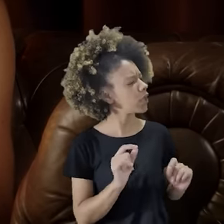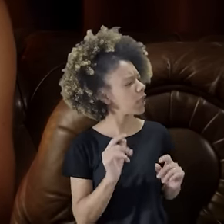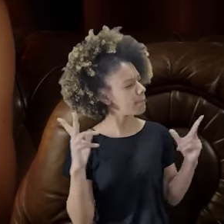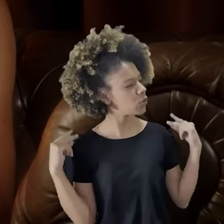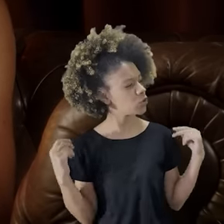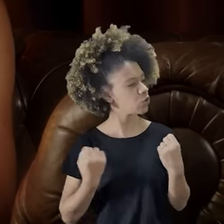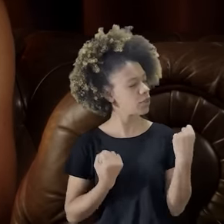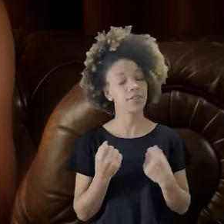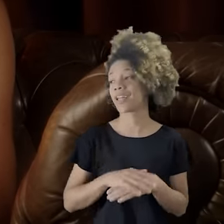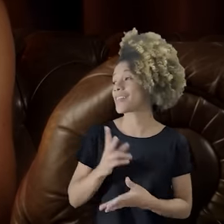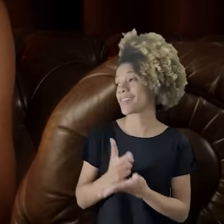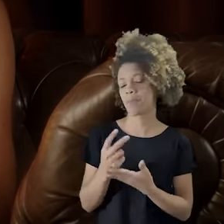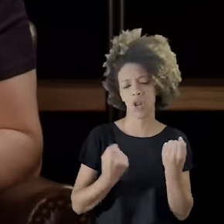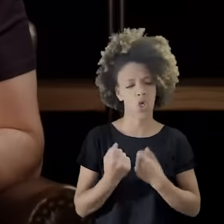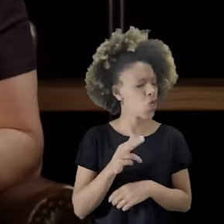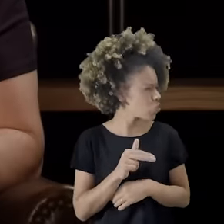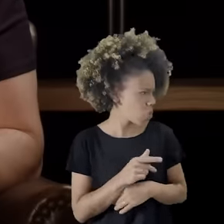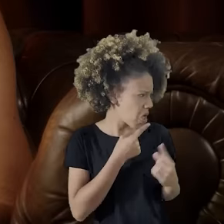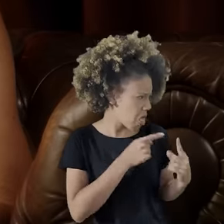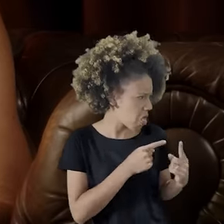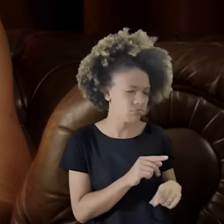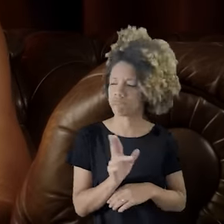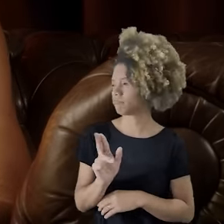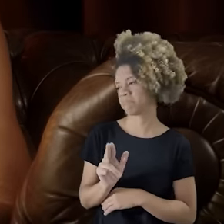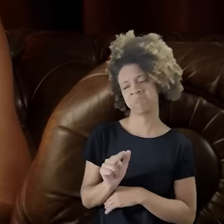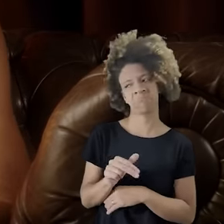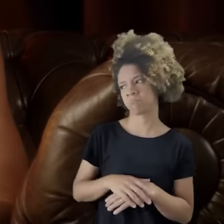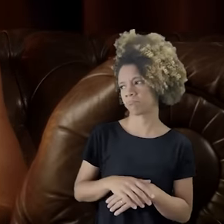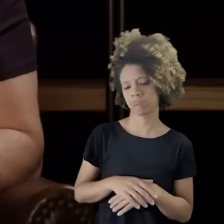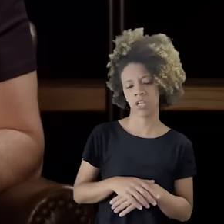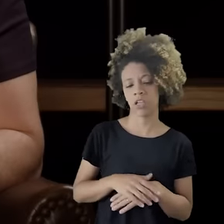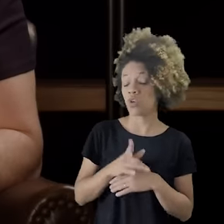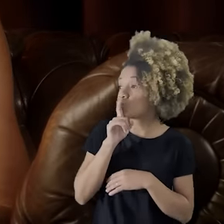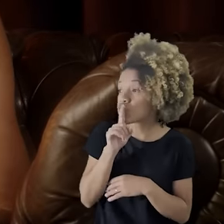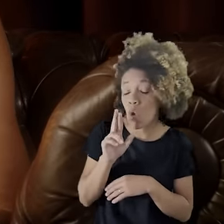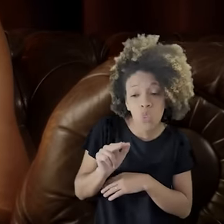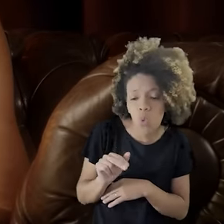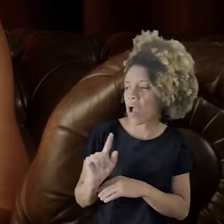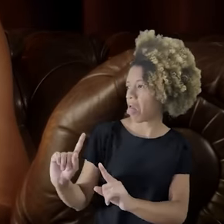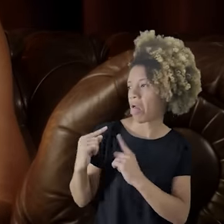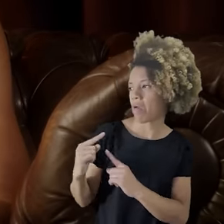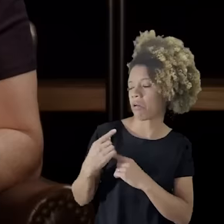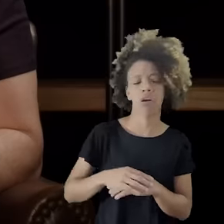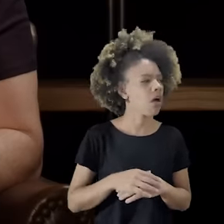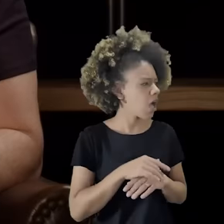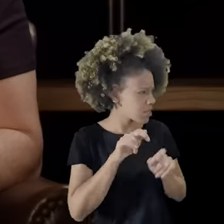o que me atrai sempre foi volante você nunca ouvi um desaforo não que legal